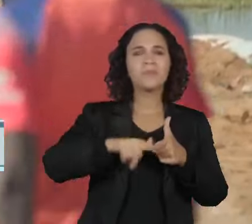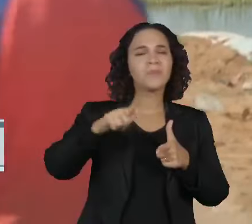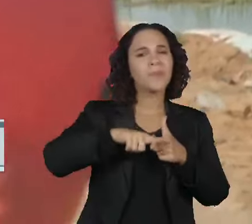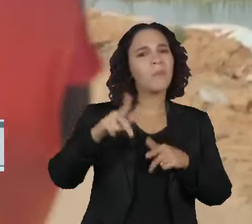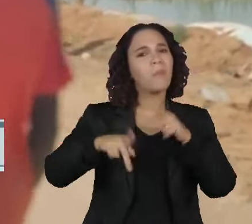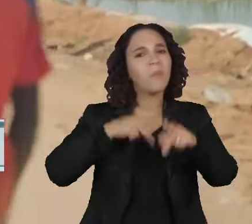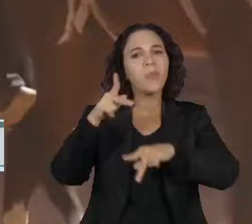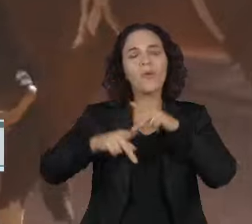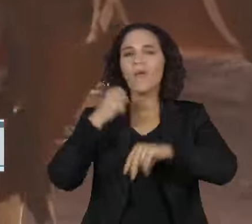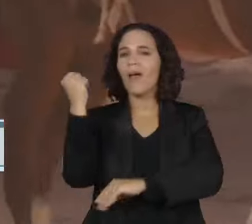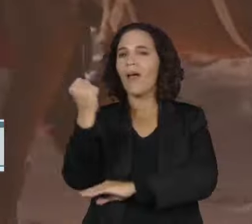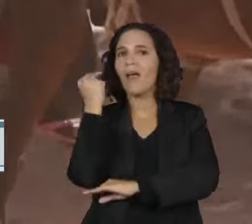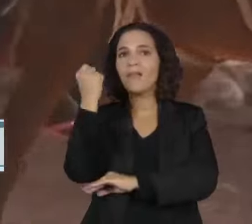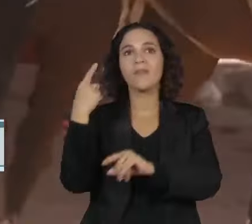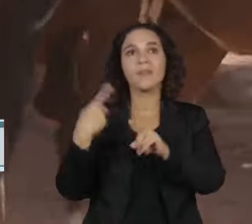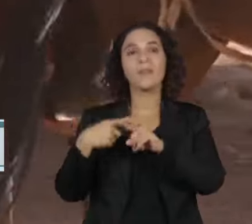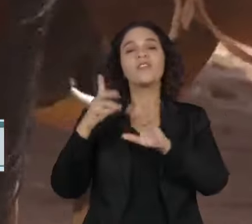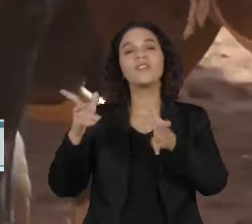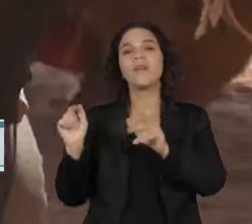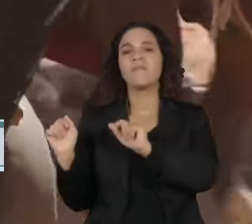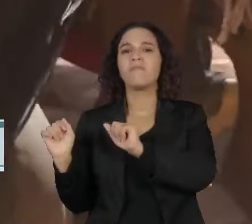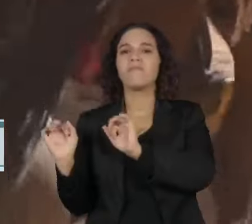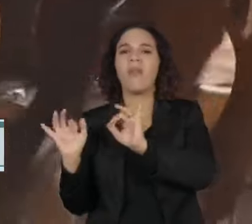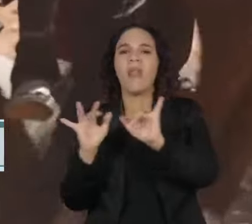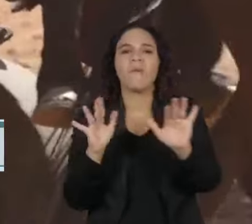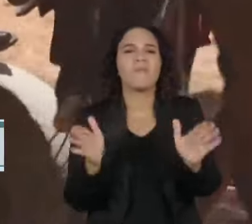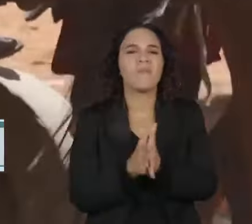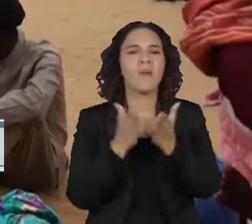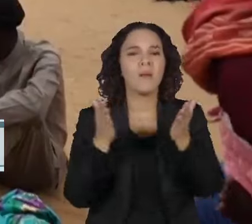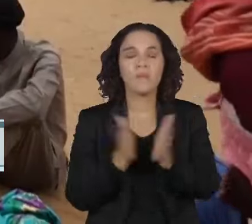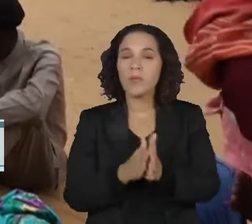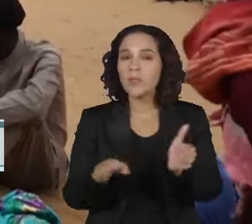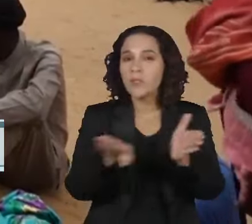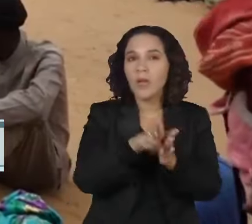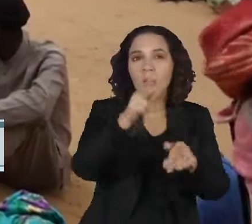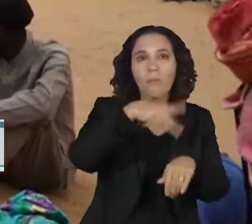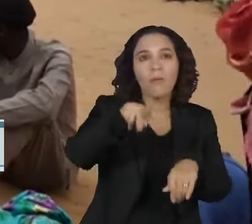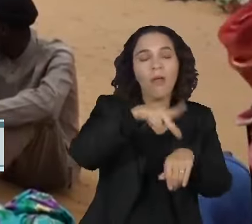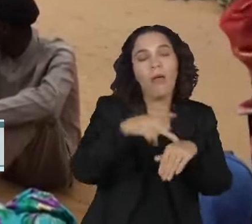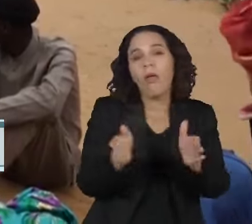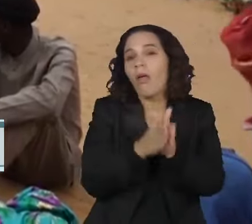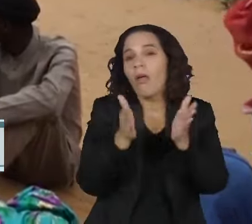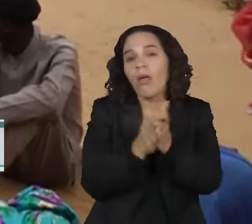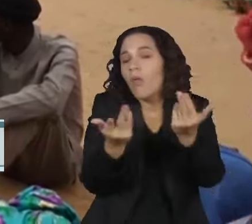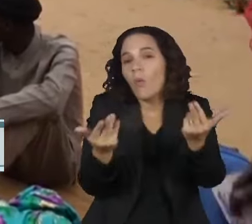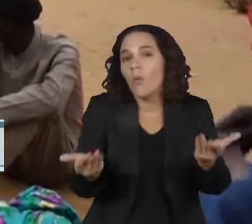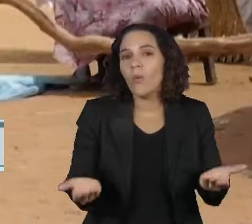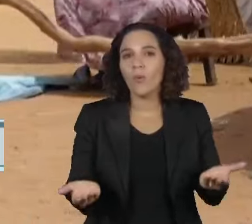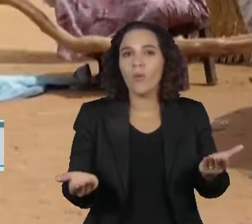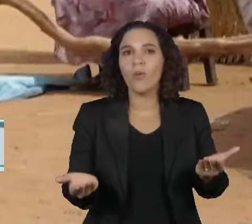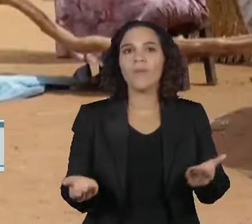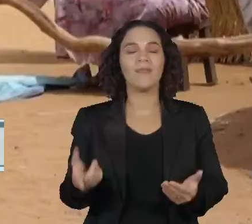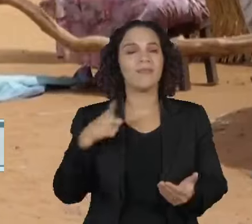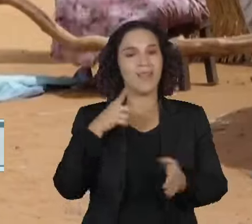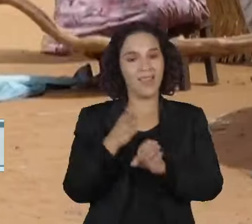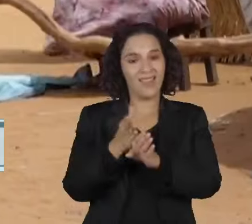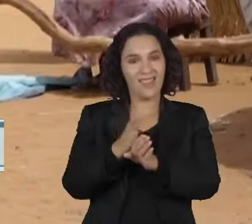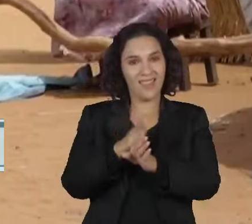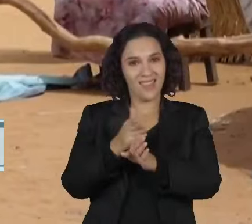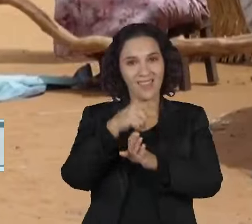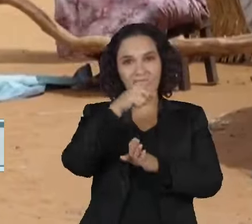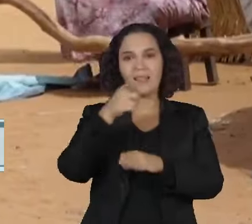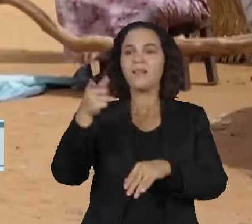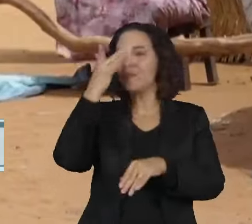gravíssima porque eles já saem do Sudão numa condição de pobreza e chegam a países igualmente carentes o chá de um dos vizinhos que mais